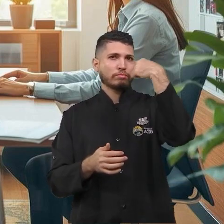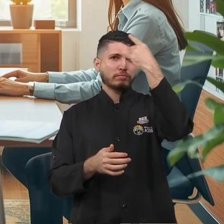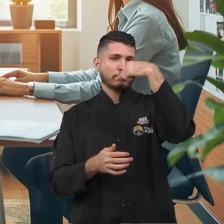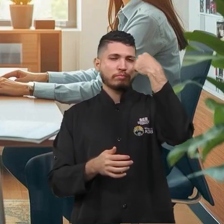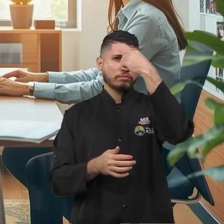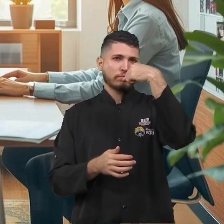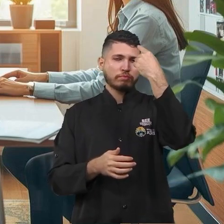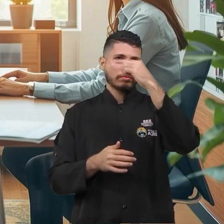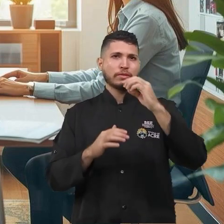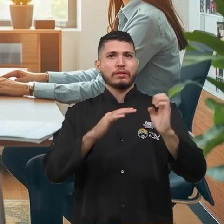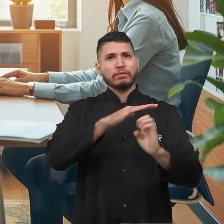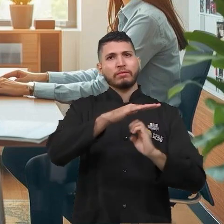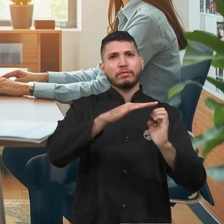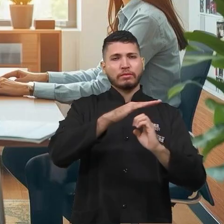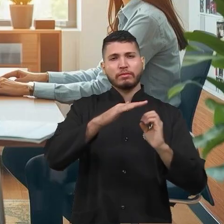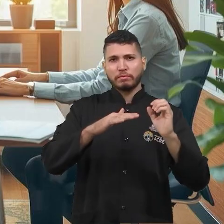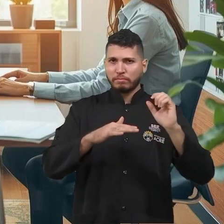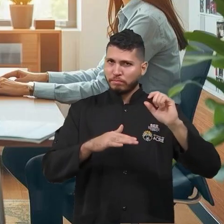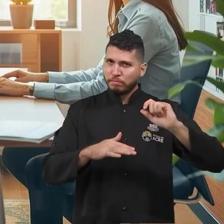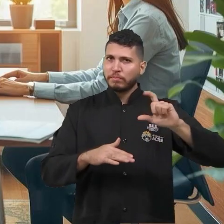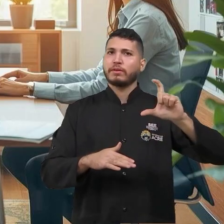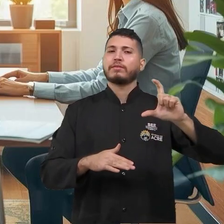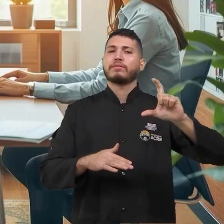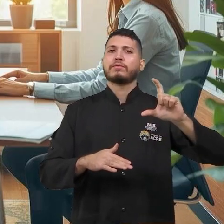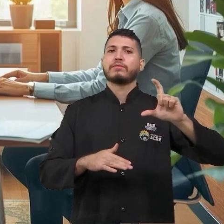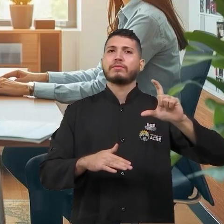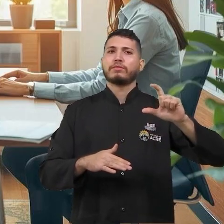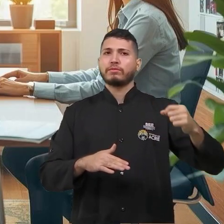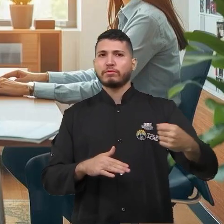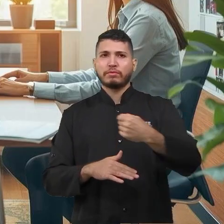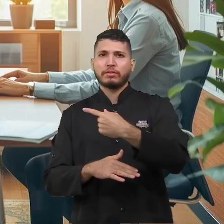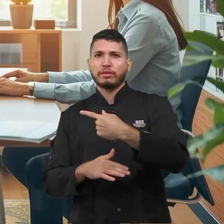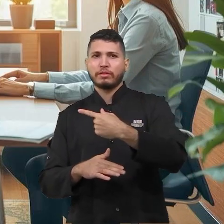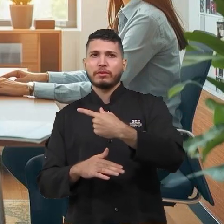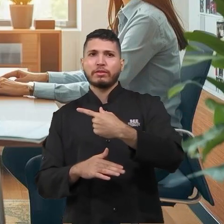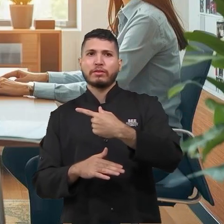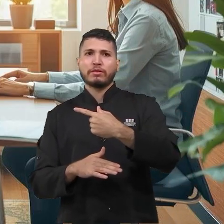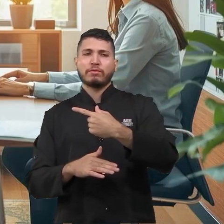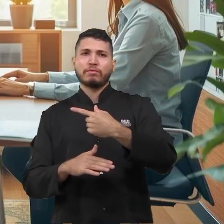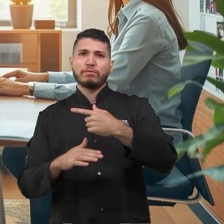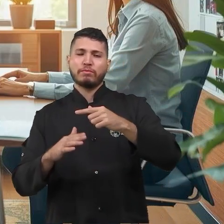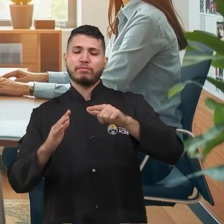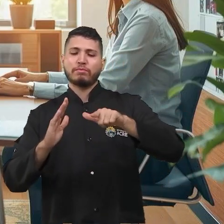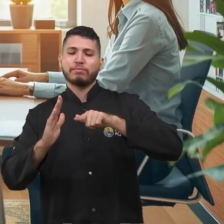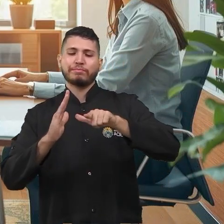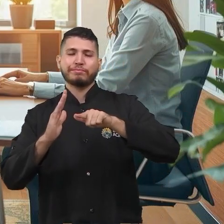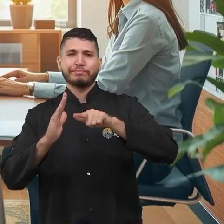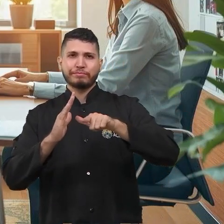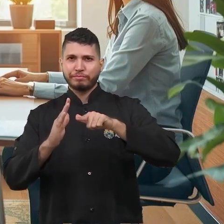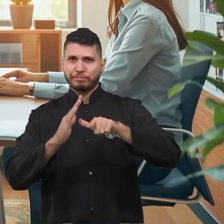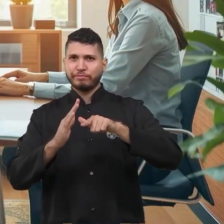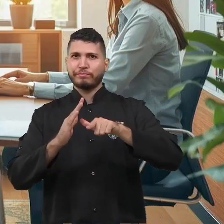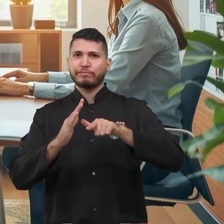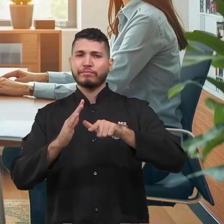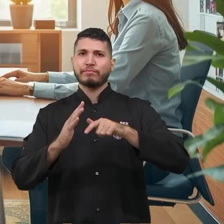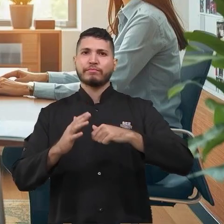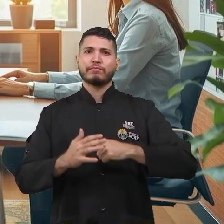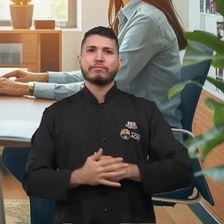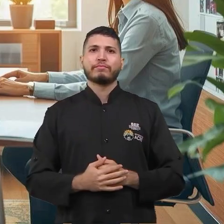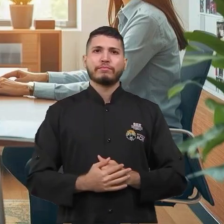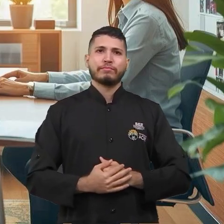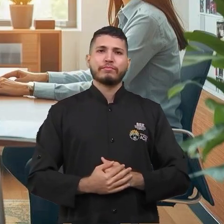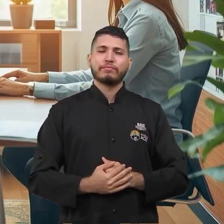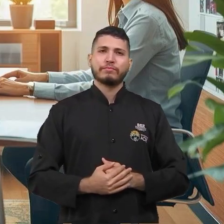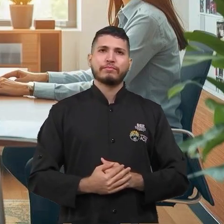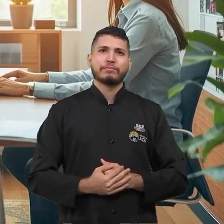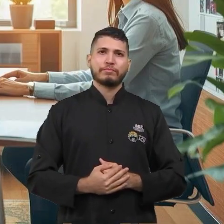empresa. E depois você pode muito bem terminar aquela carga de trabalho trabalhando de casa ou até